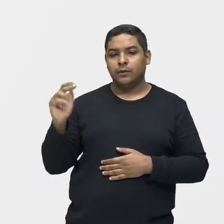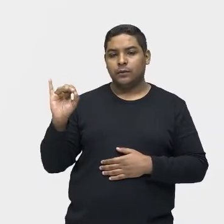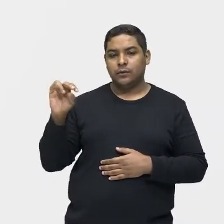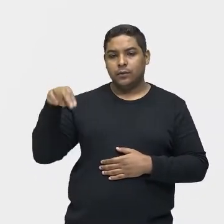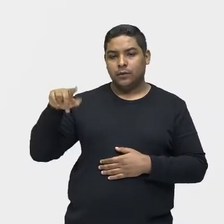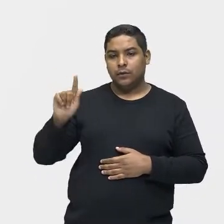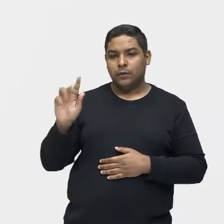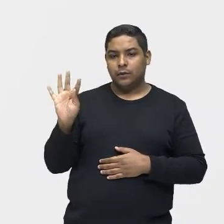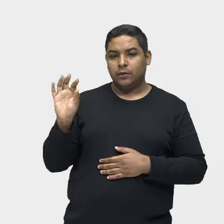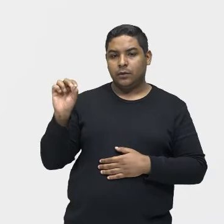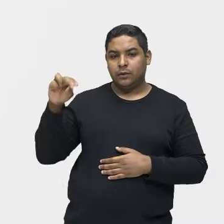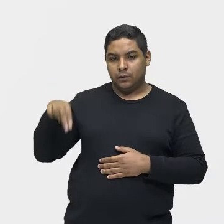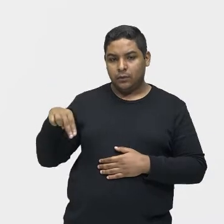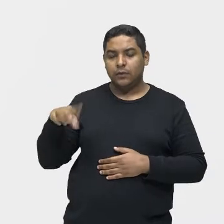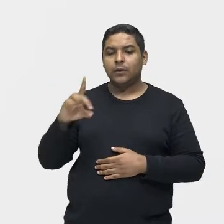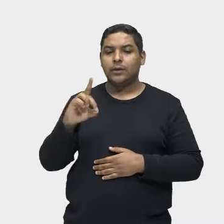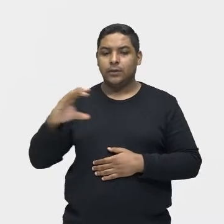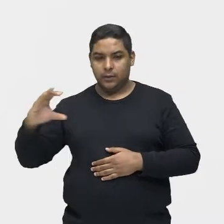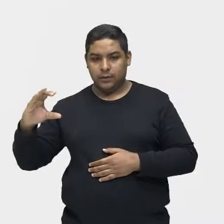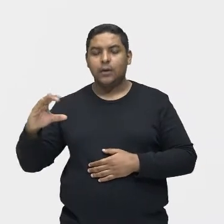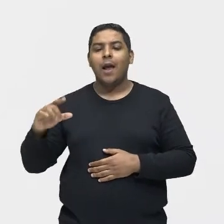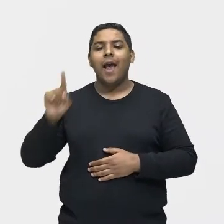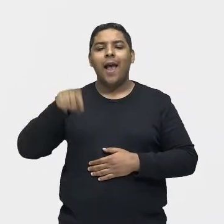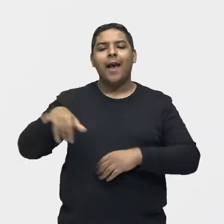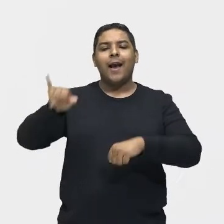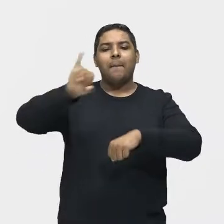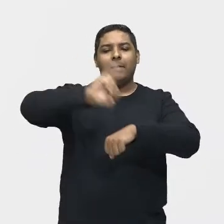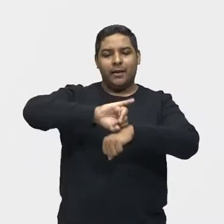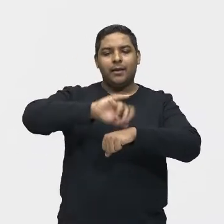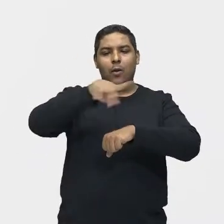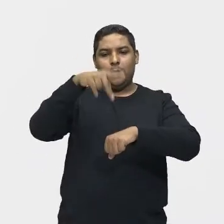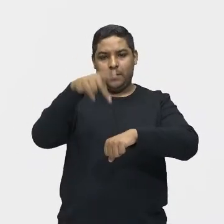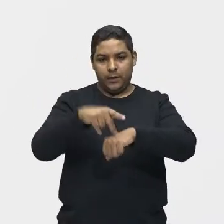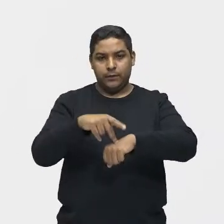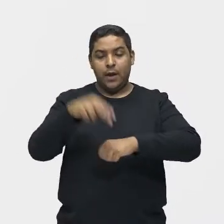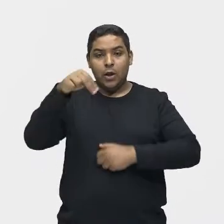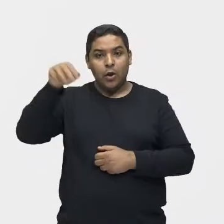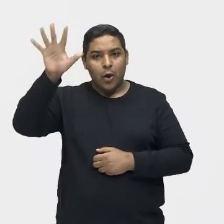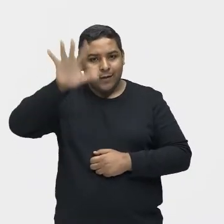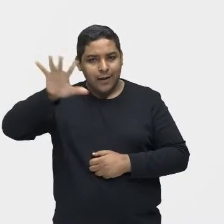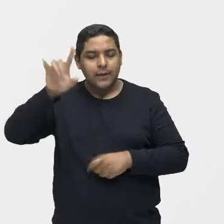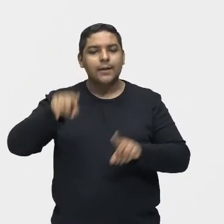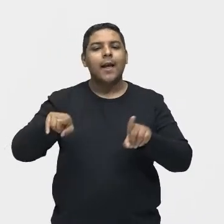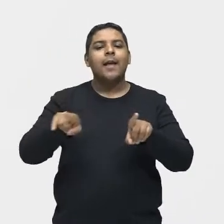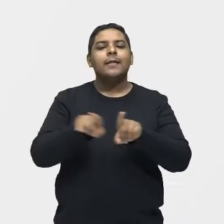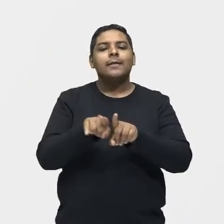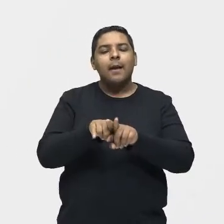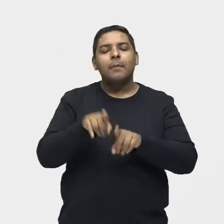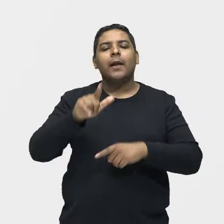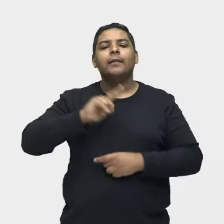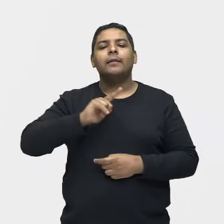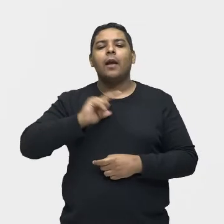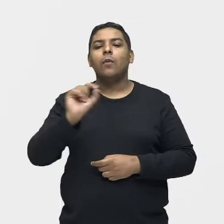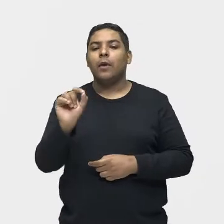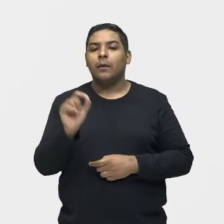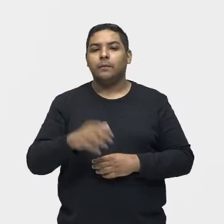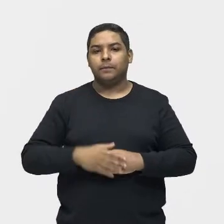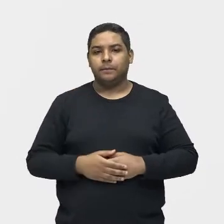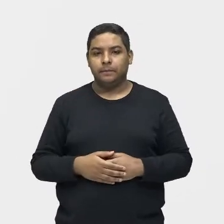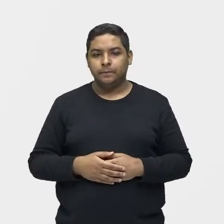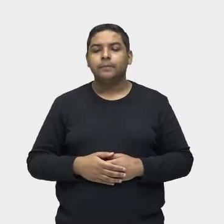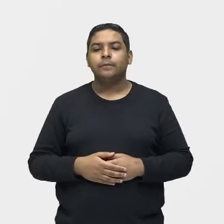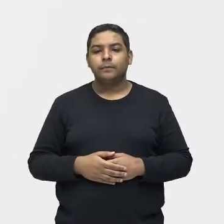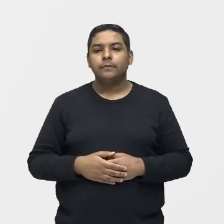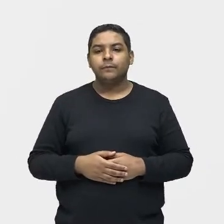do país. Mas além de ter essa parte nordeste, também vamos ter um espaço industrial urbano dos Estados Unidos